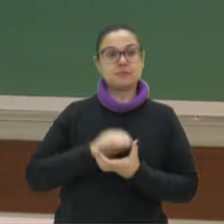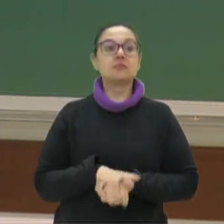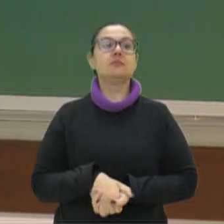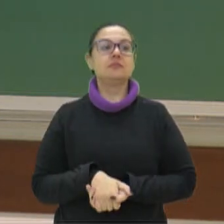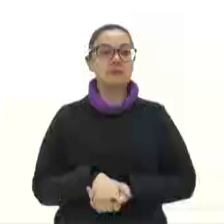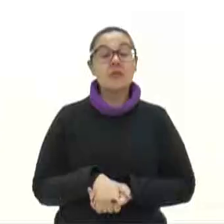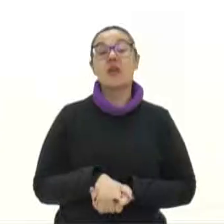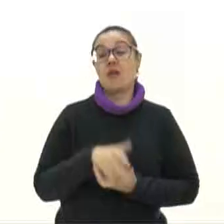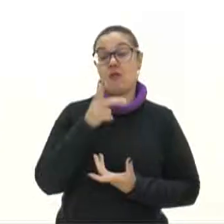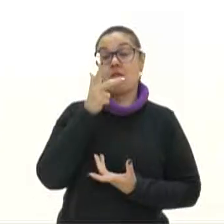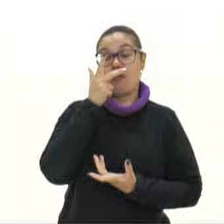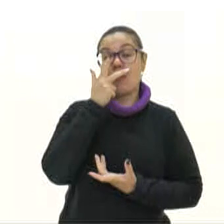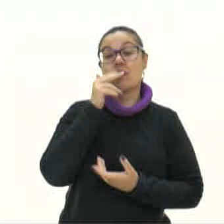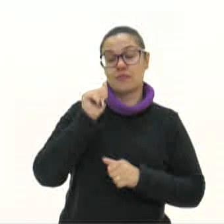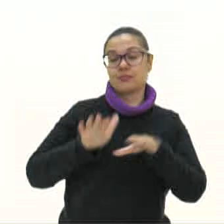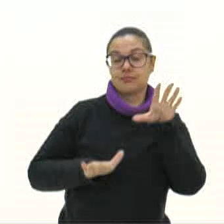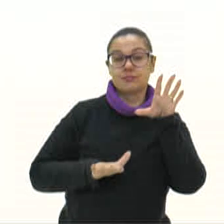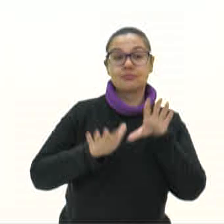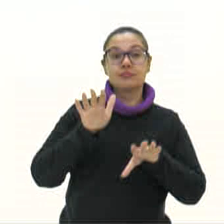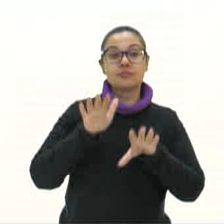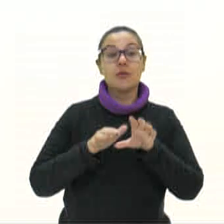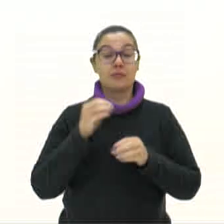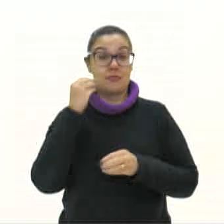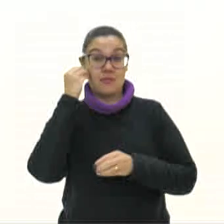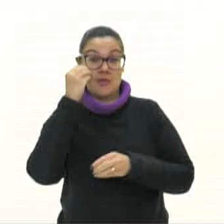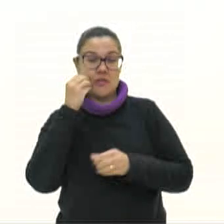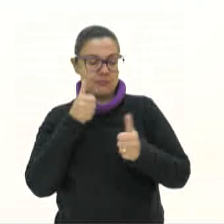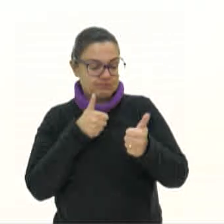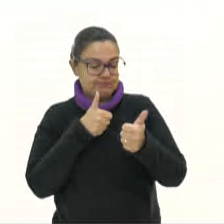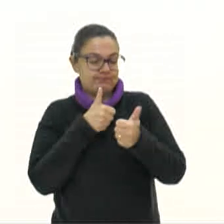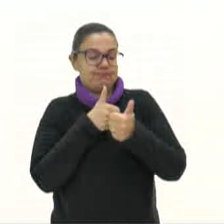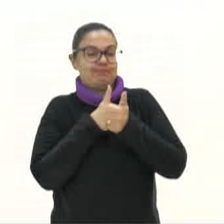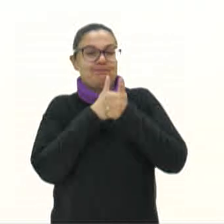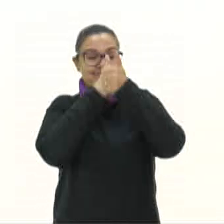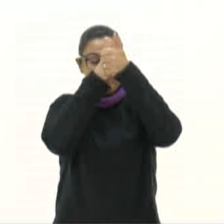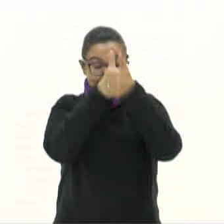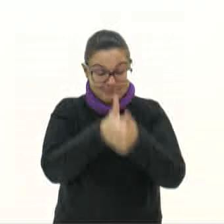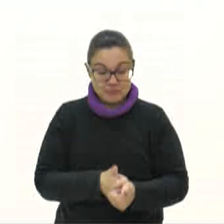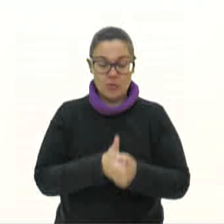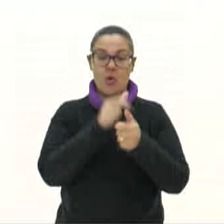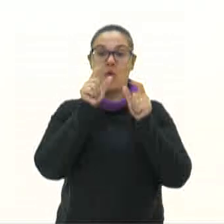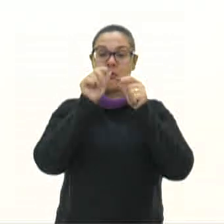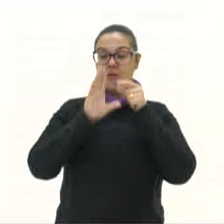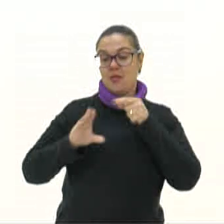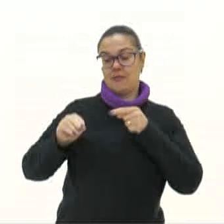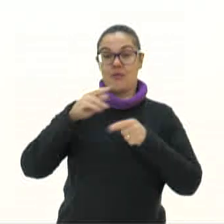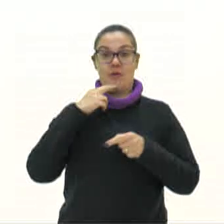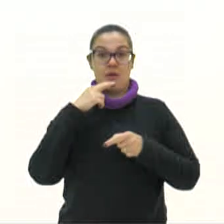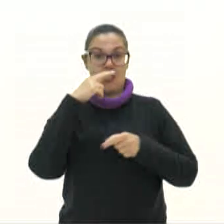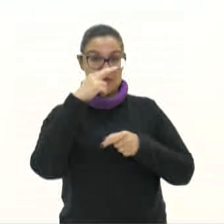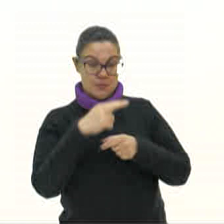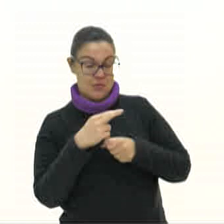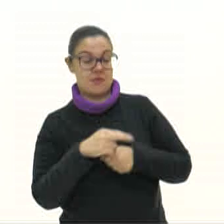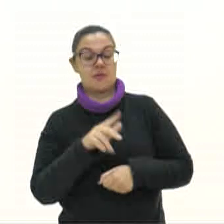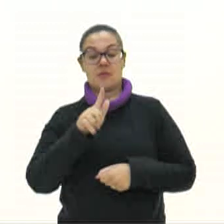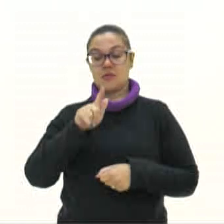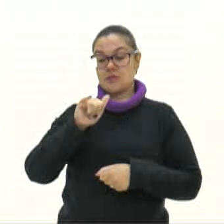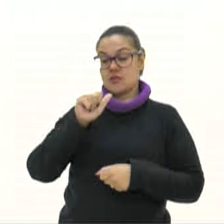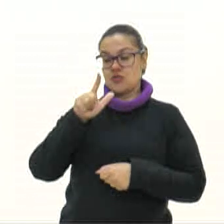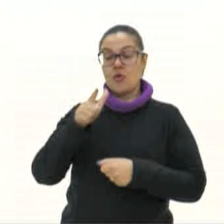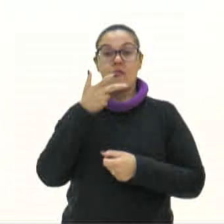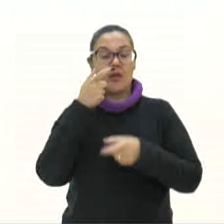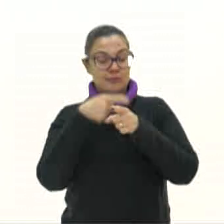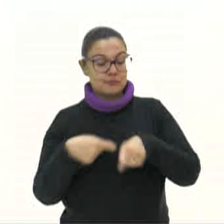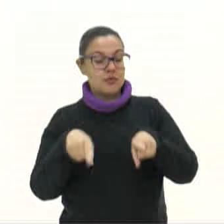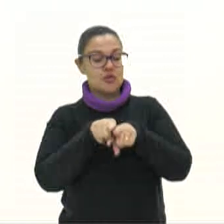só, provavelmente o jornalista Aureliano Mota tentou ser o mais fiel possível às respostas dadas por Gilberto Gil. A